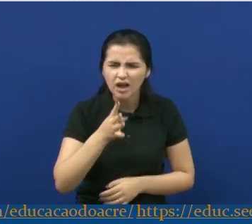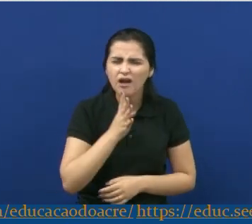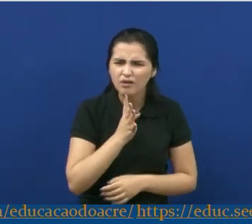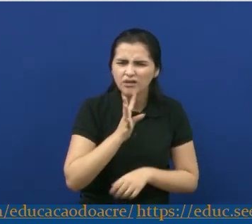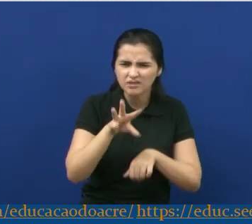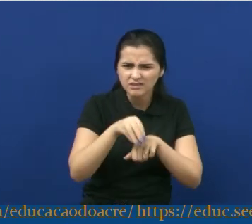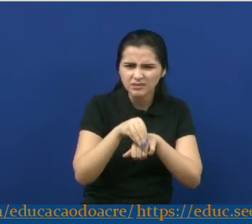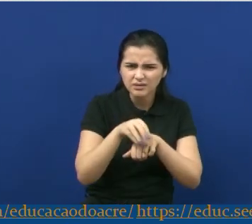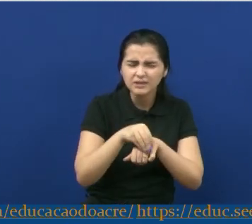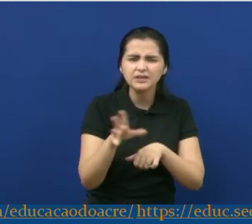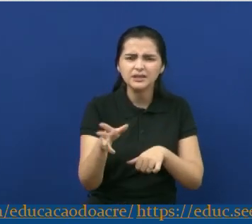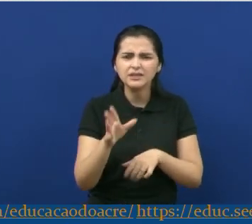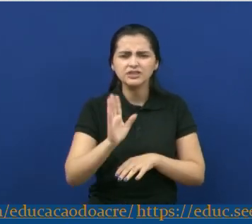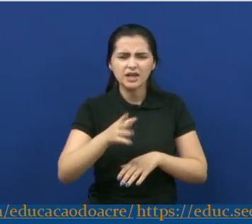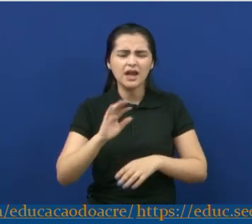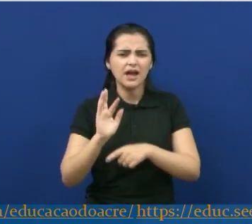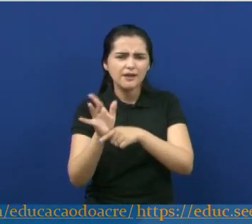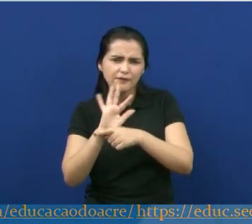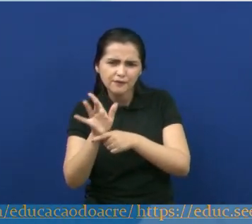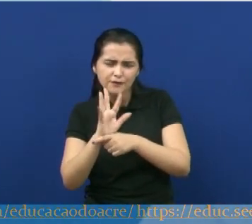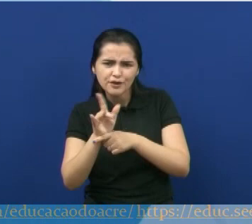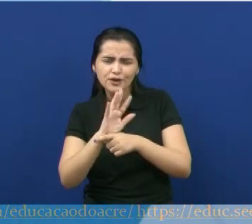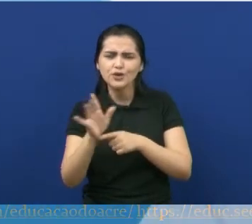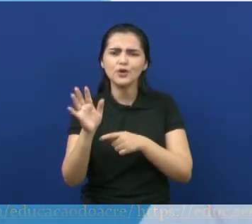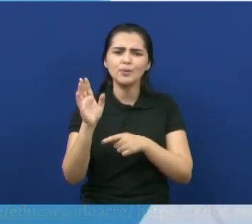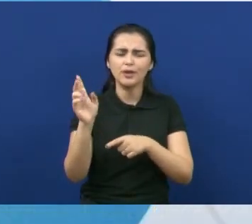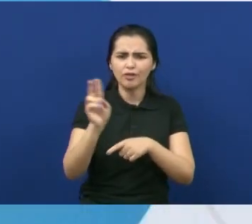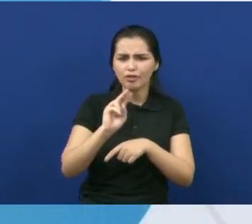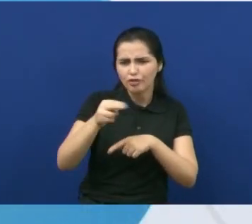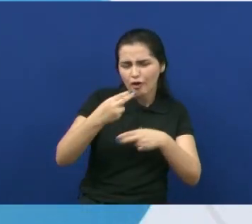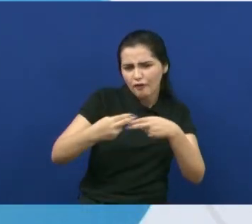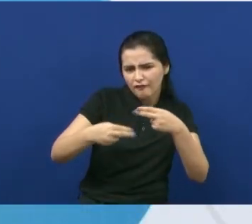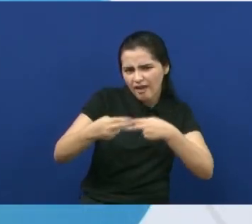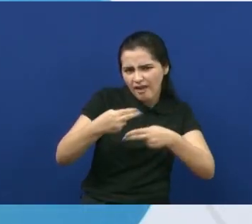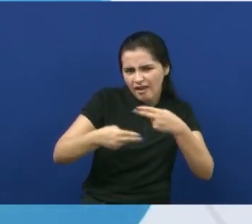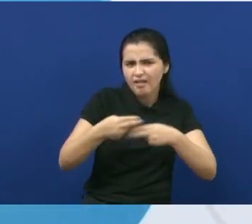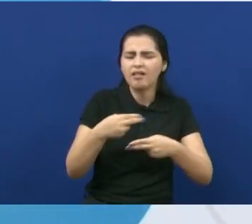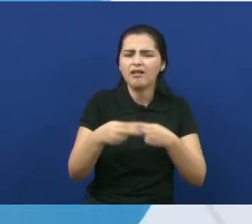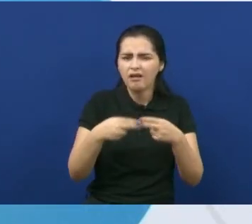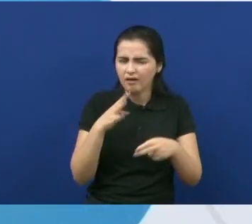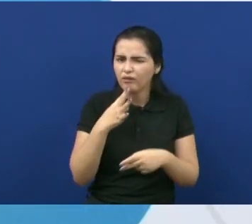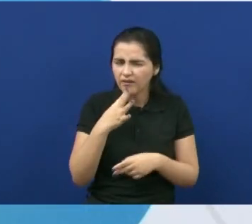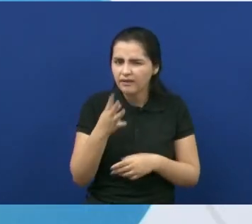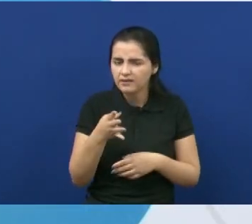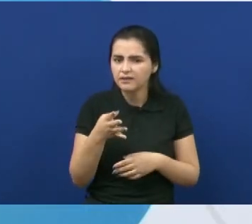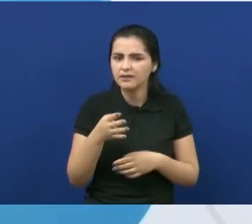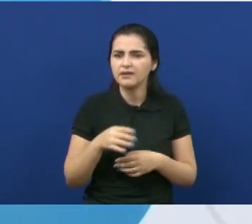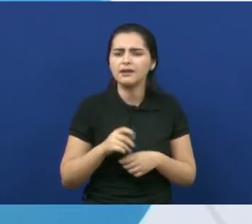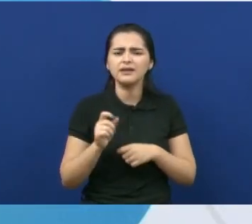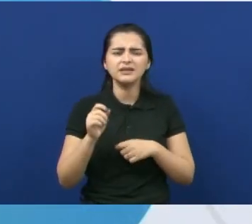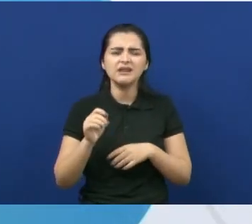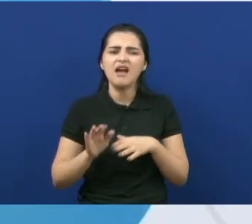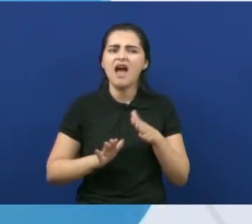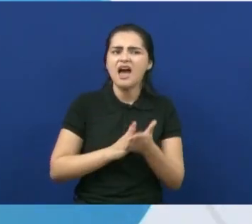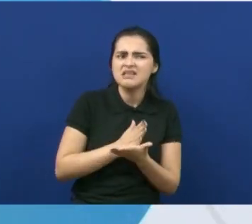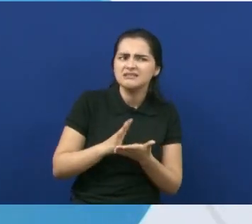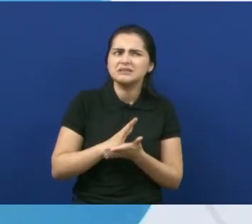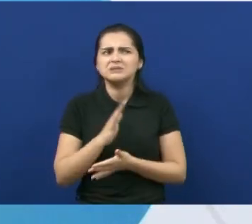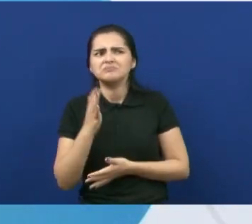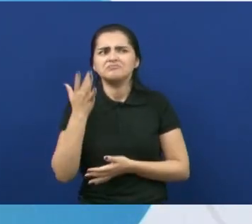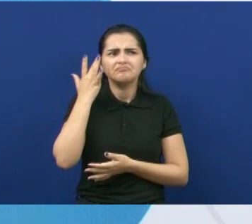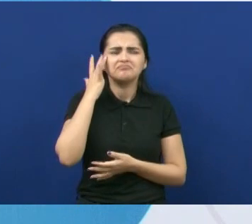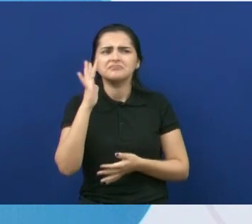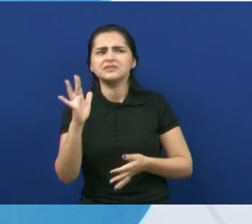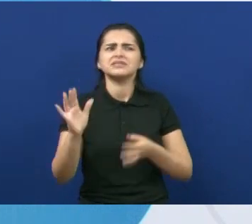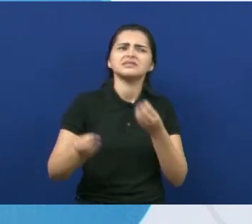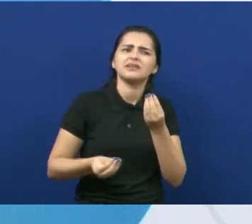em novelas, em filmes, mas a gente raramente sabe o que é, certo? Raramente a gente não sabe o que é, a gente vê